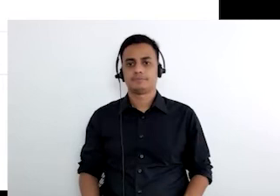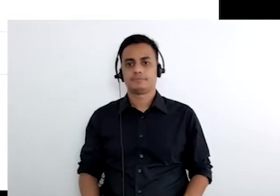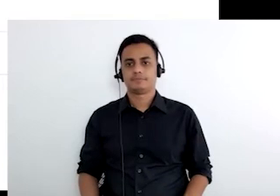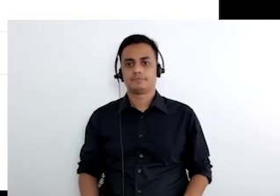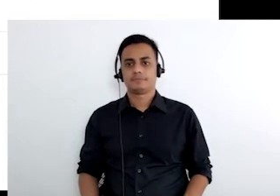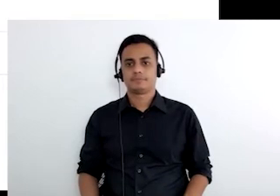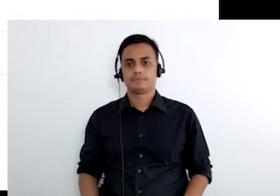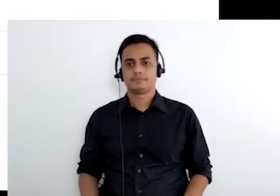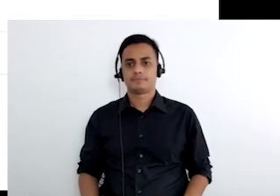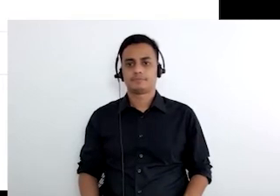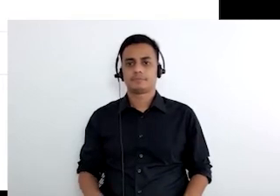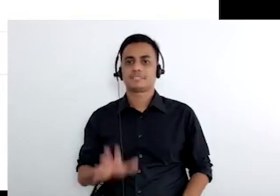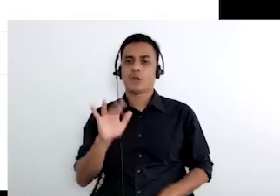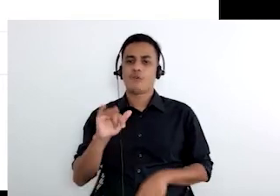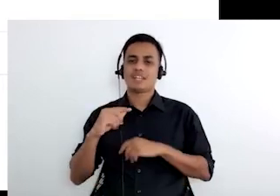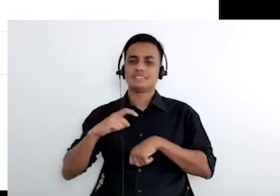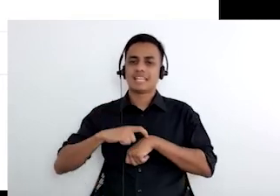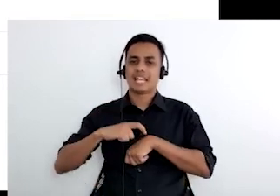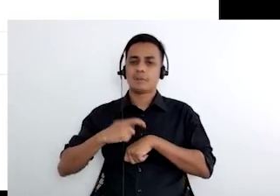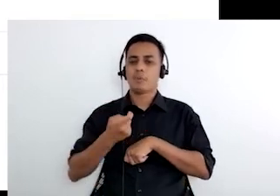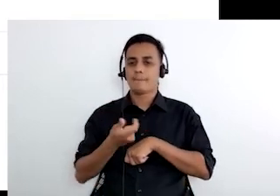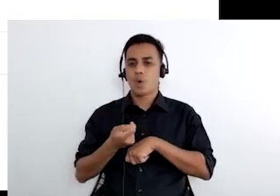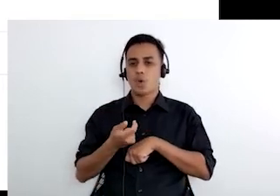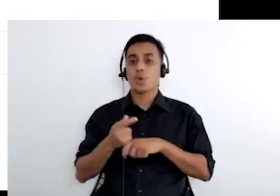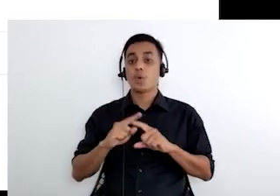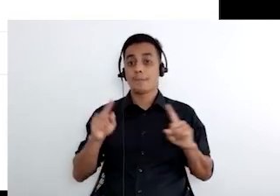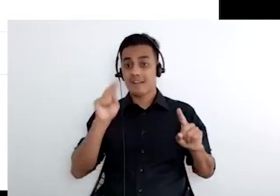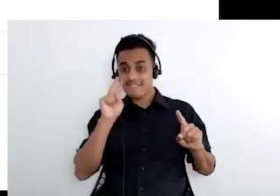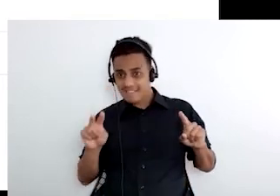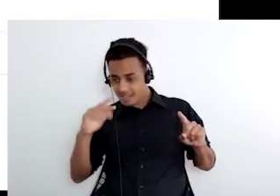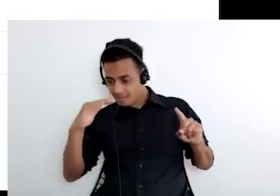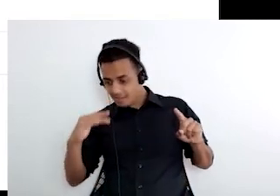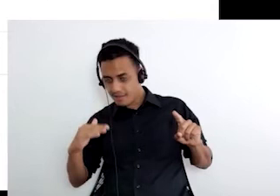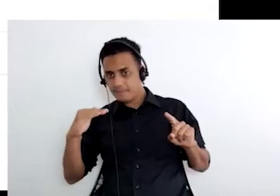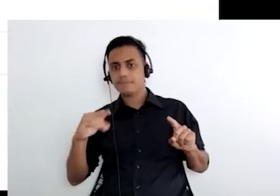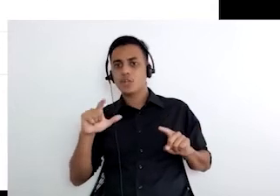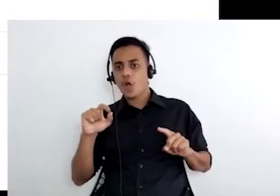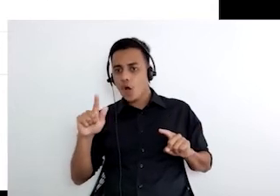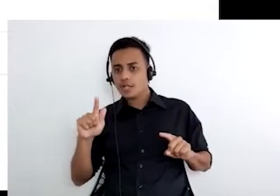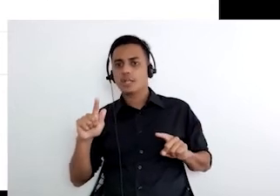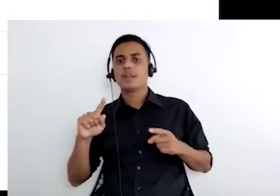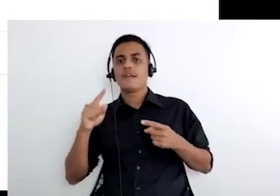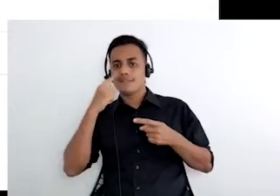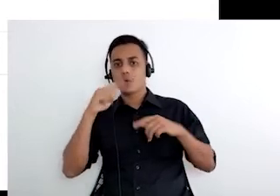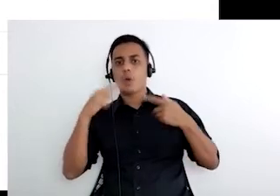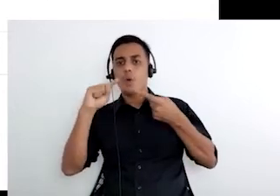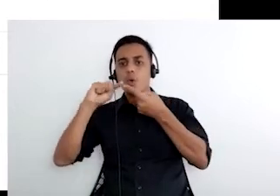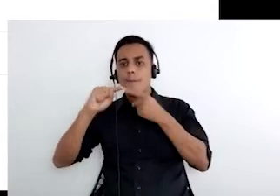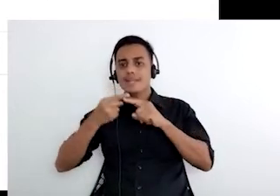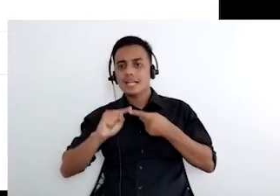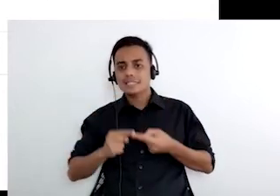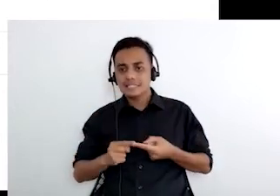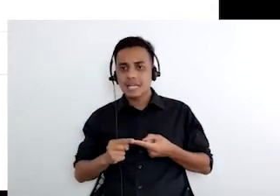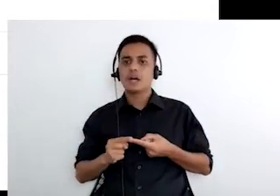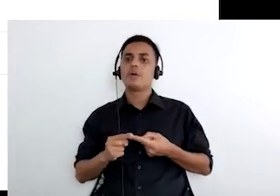Talvez a espera tenha sido pequena, mas até quando a gente olhar aqui nos logs, dá para ver que a combinação de notas que foram tocadas é para